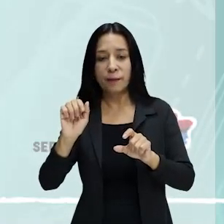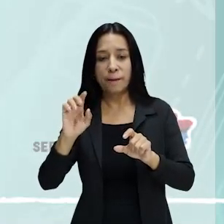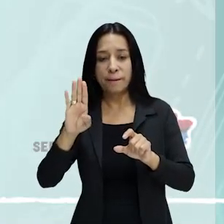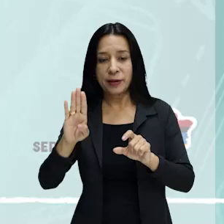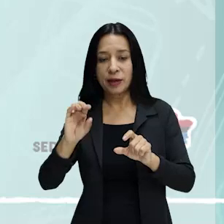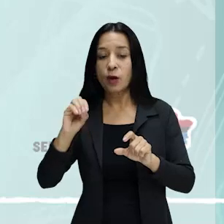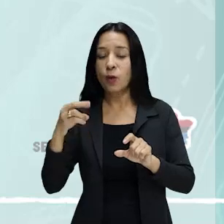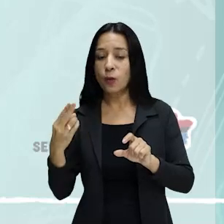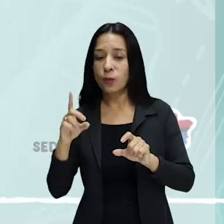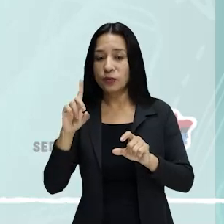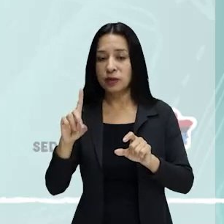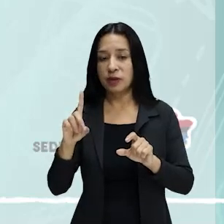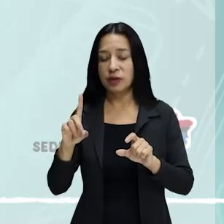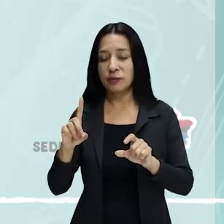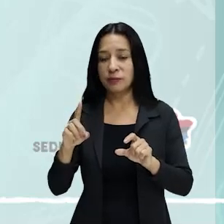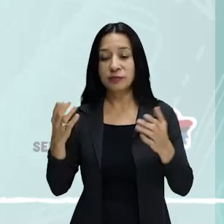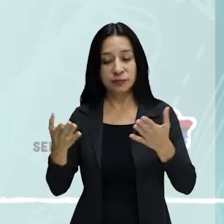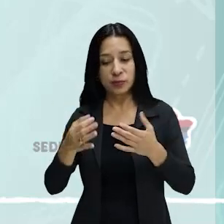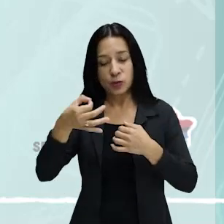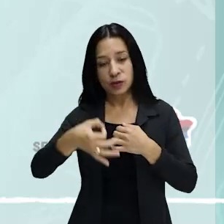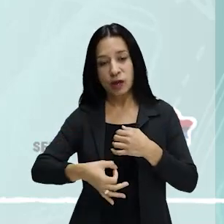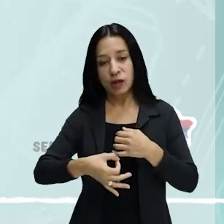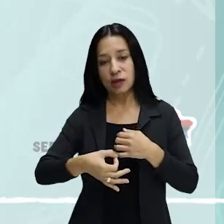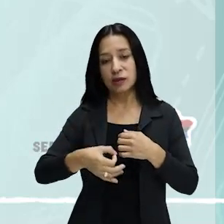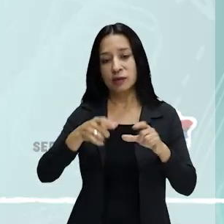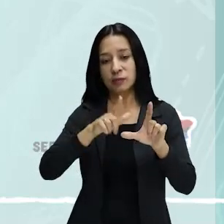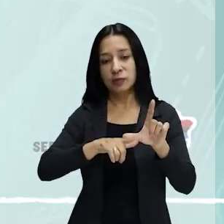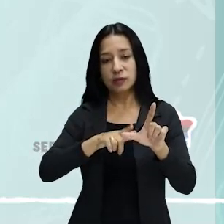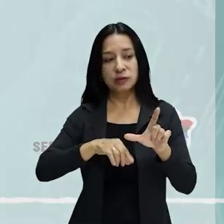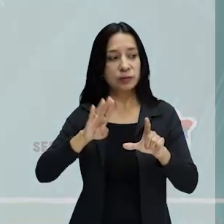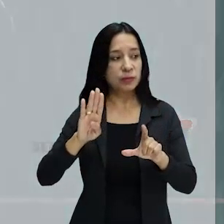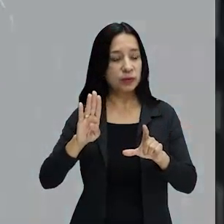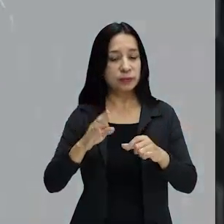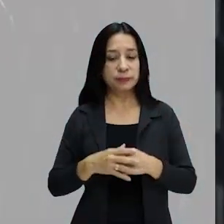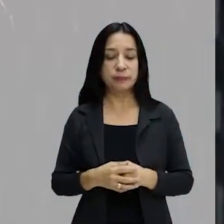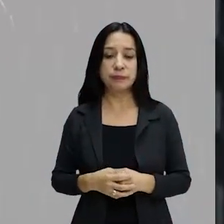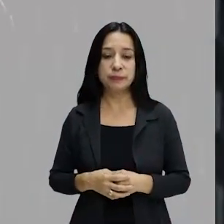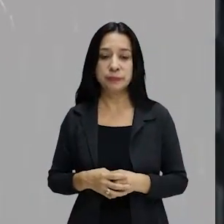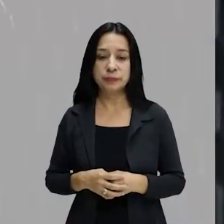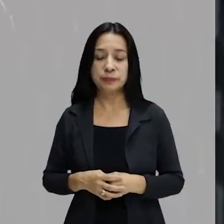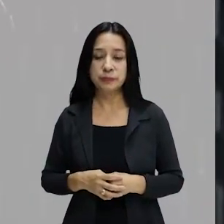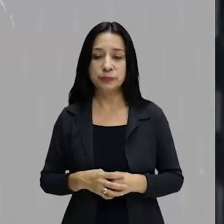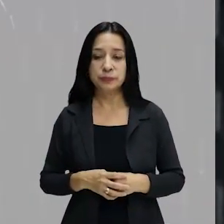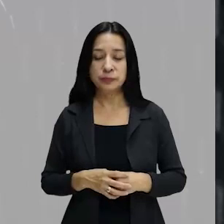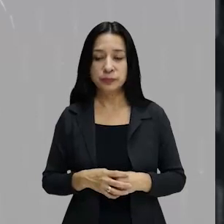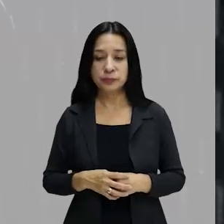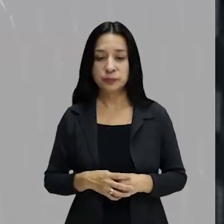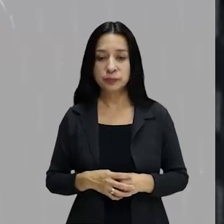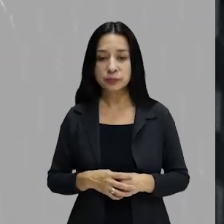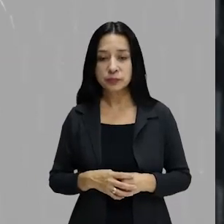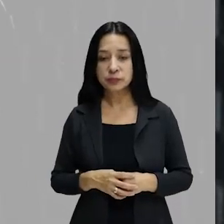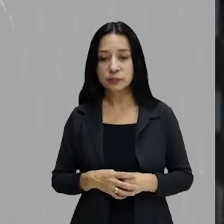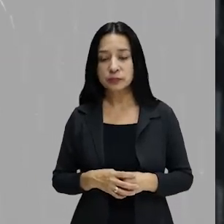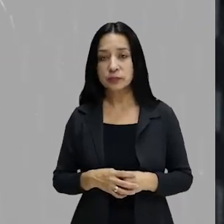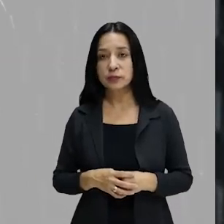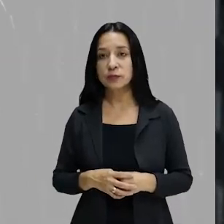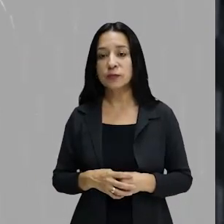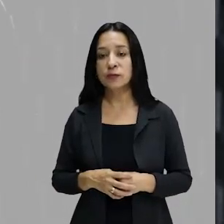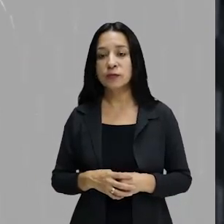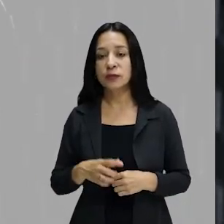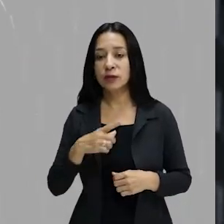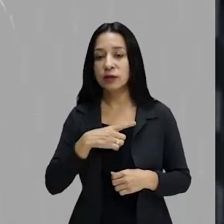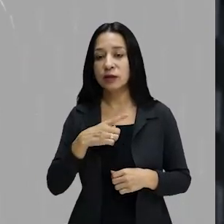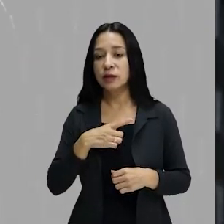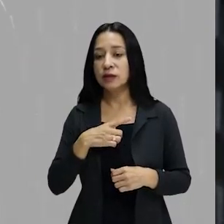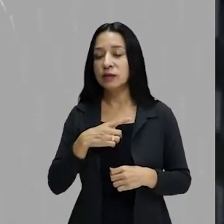aqui, a oração subordinada adverbial é essa aqui, ó, ainda que chegue tarde. Eu quero que você venha. Então, aqui eu